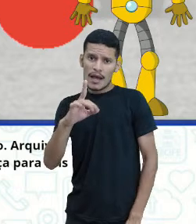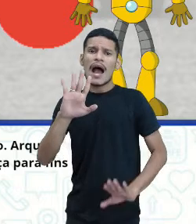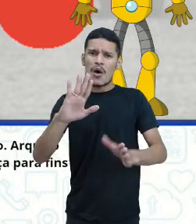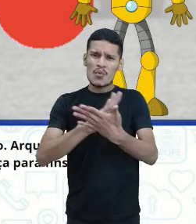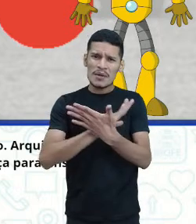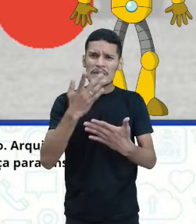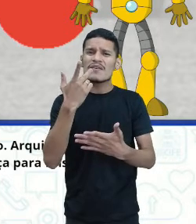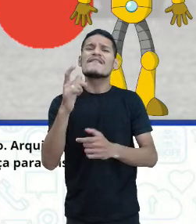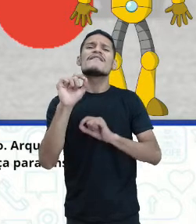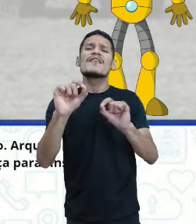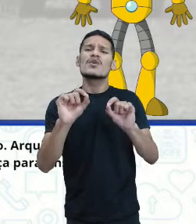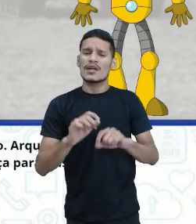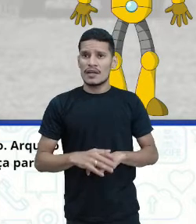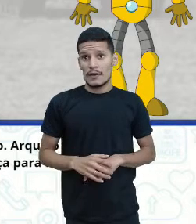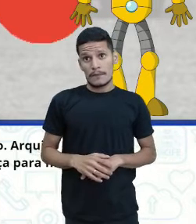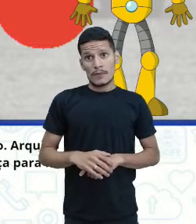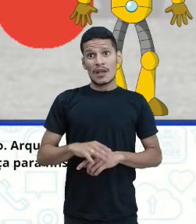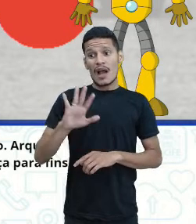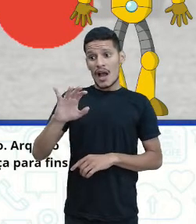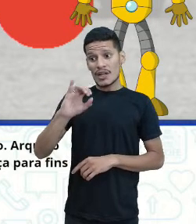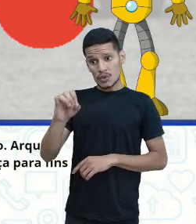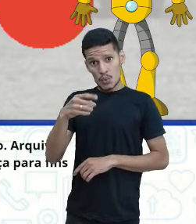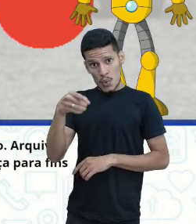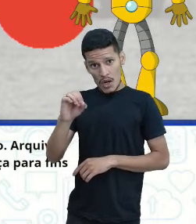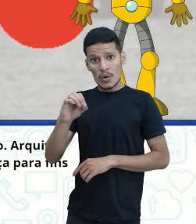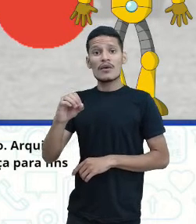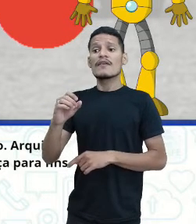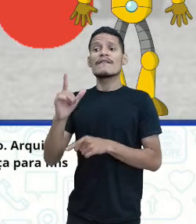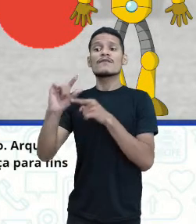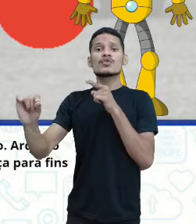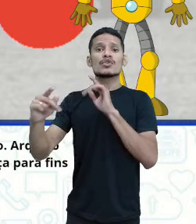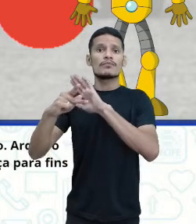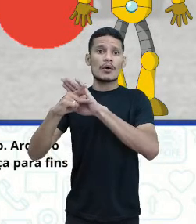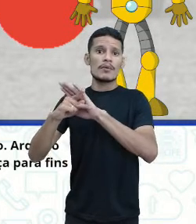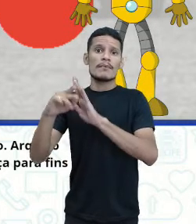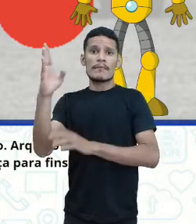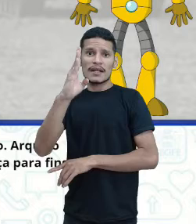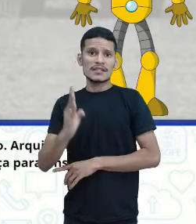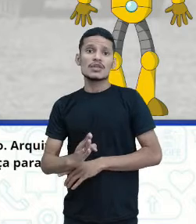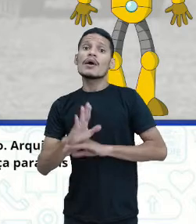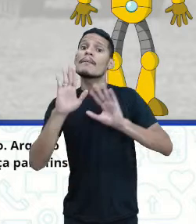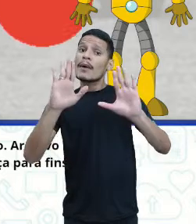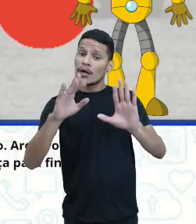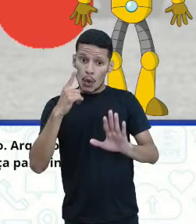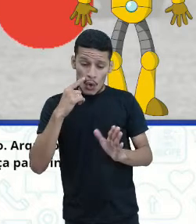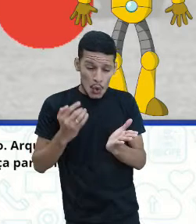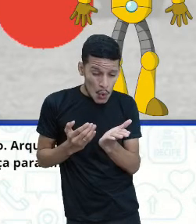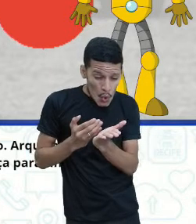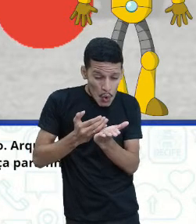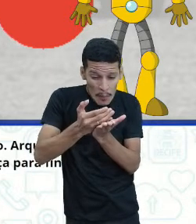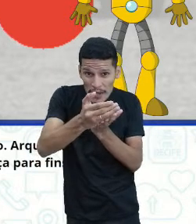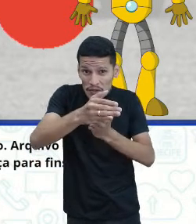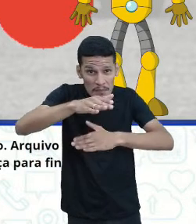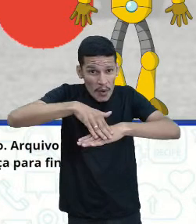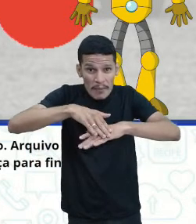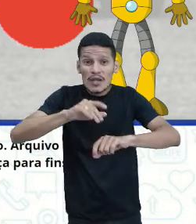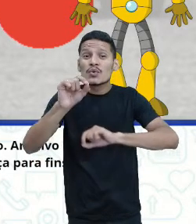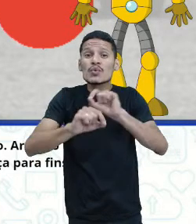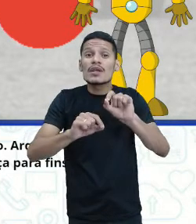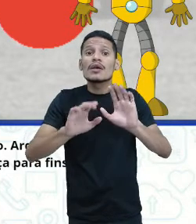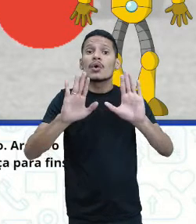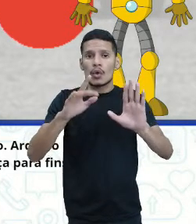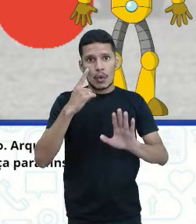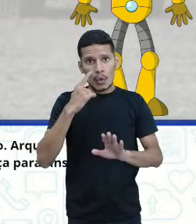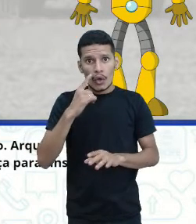olha, o João Goulart fugiu do Brasil. O que eles argumentaram foi isso, a ditadura desde o começo, desde o primeiro momento foi